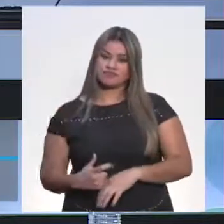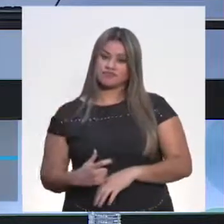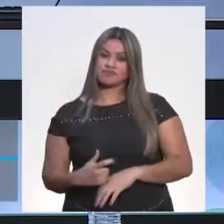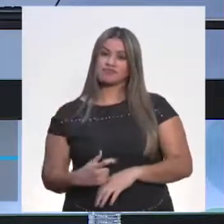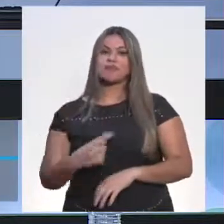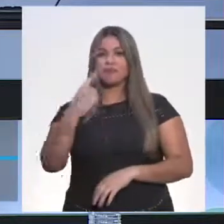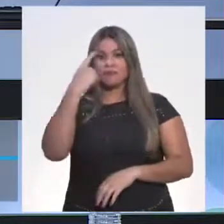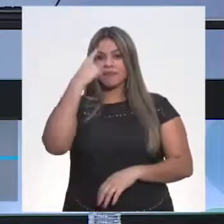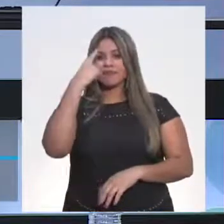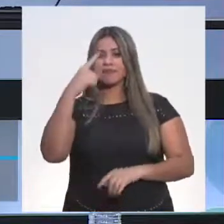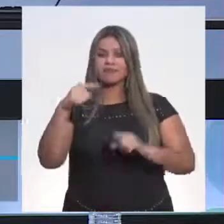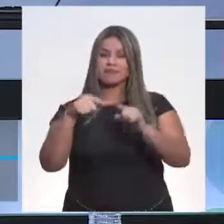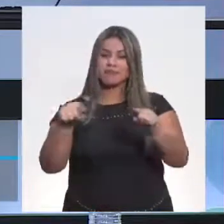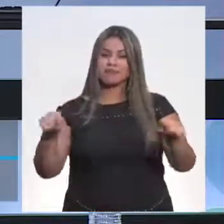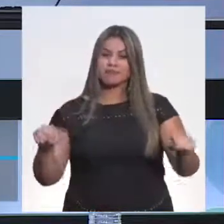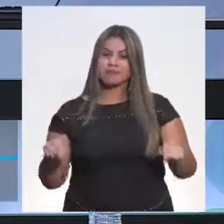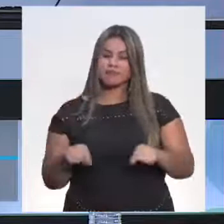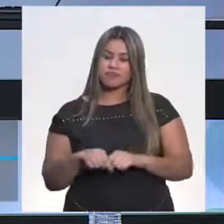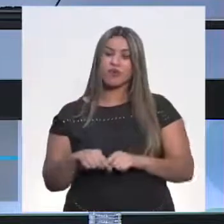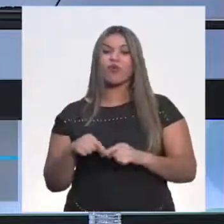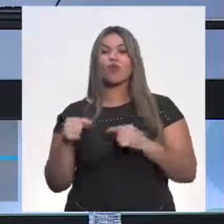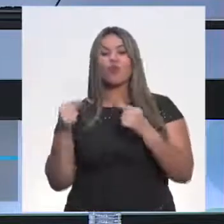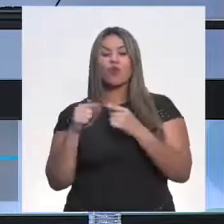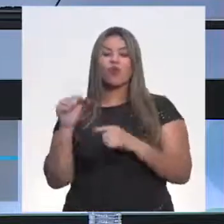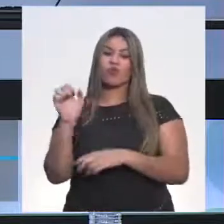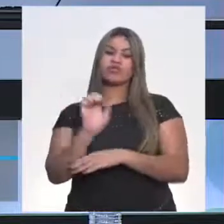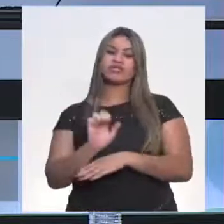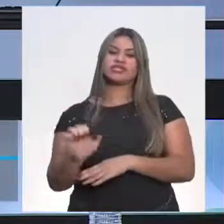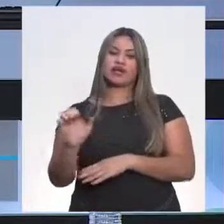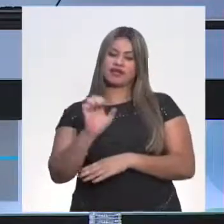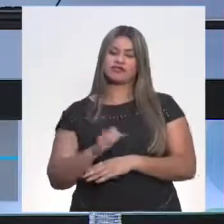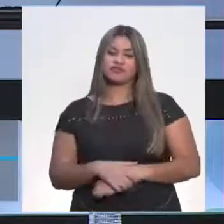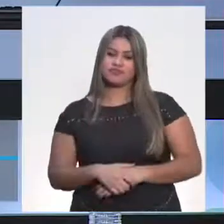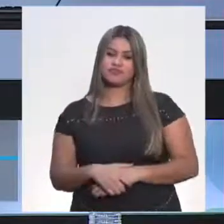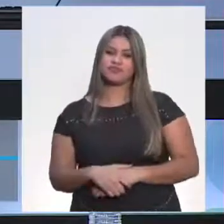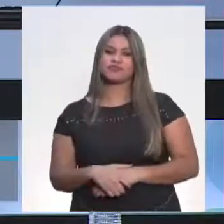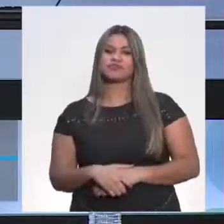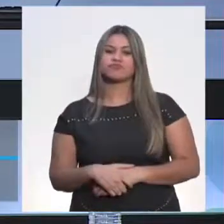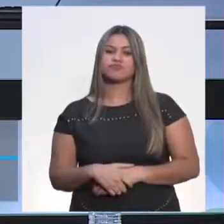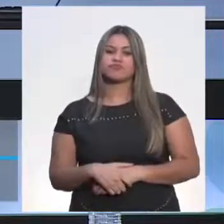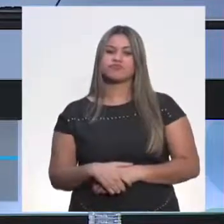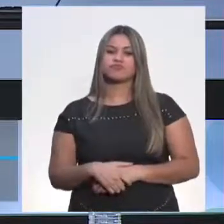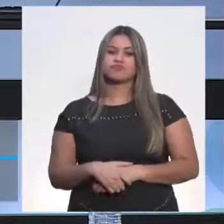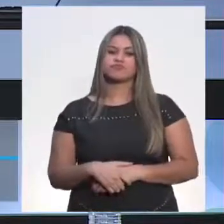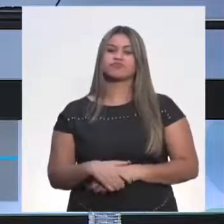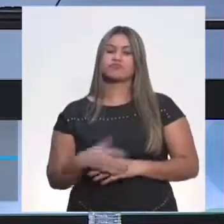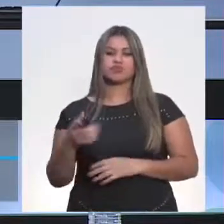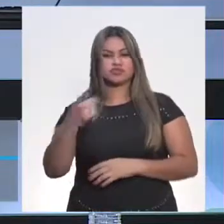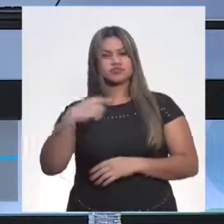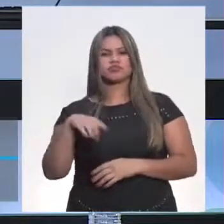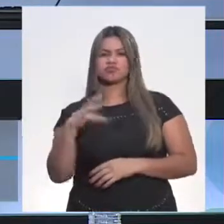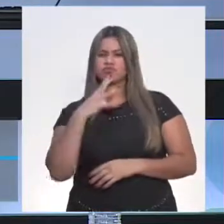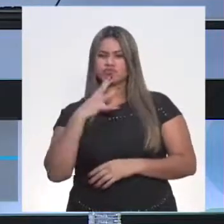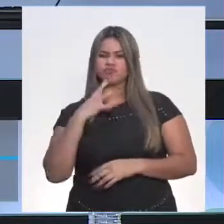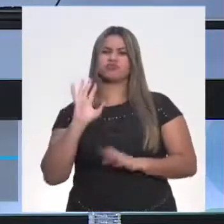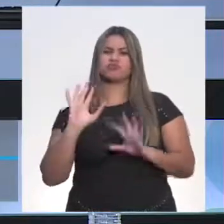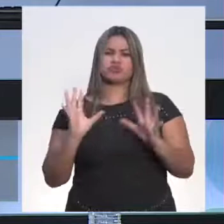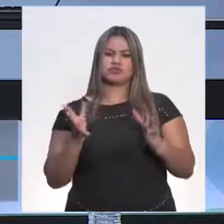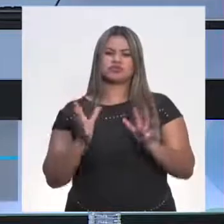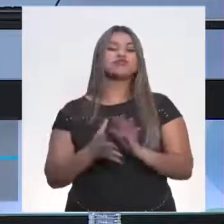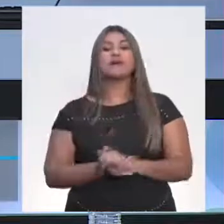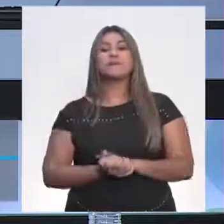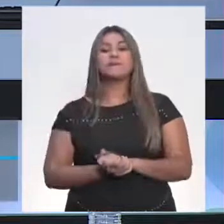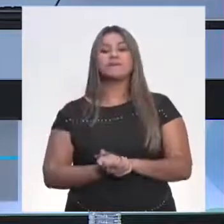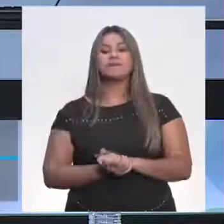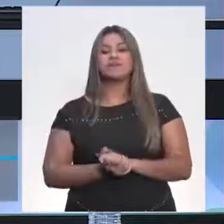dentro de um território dentro de um estado que esse conceito já tá ficando cada dia mais familiar para gente né